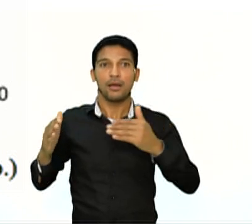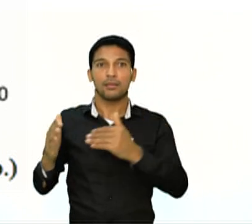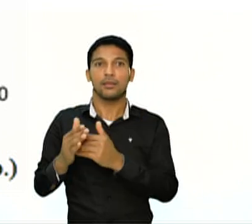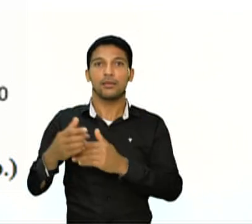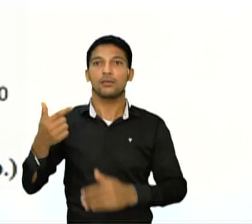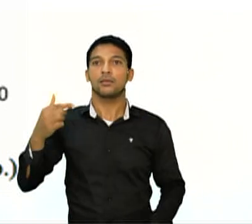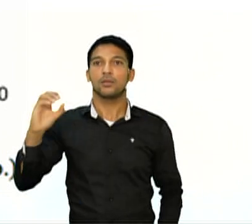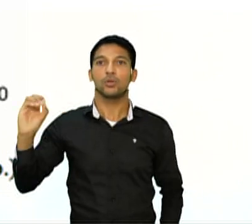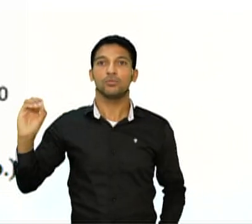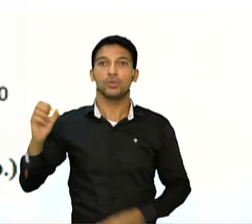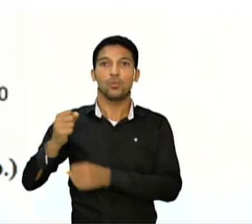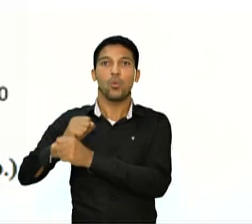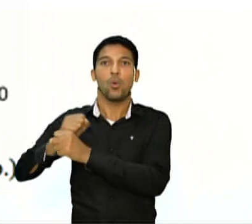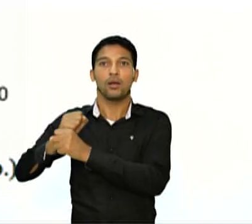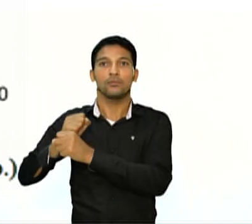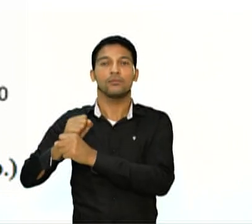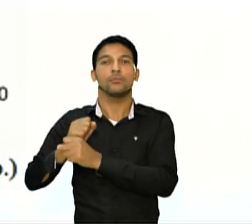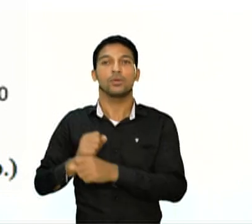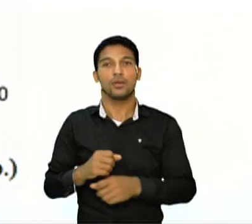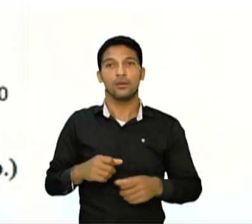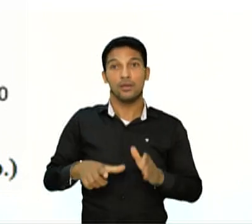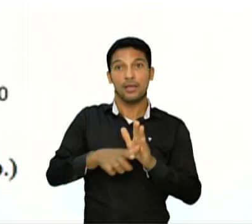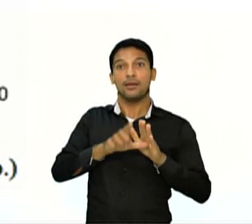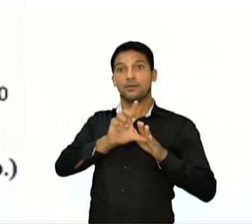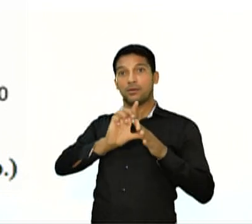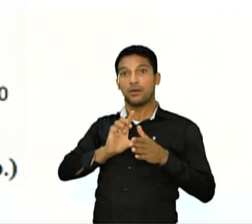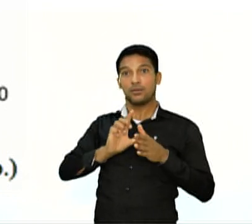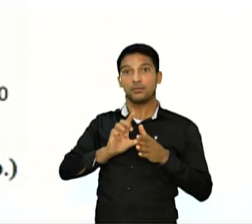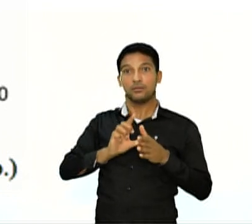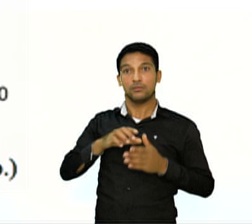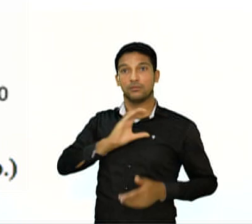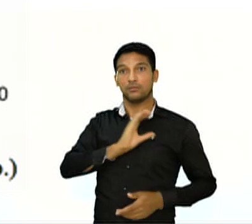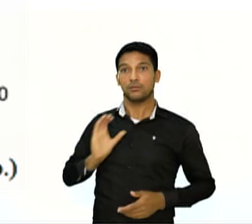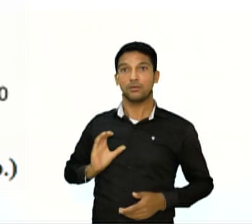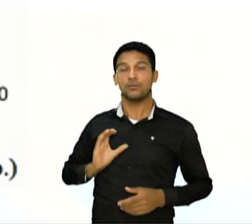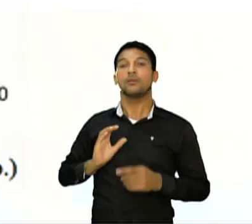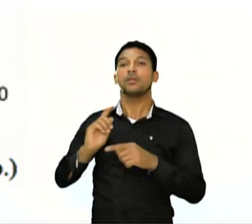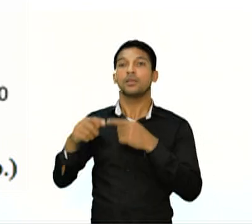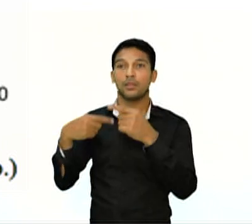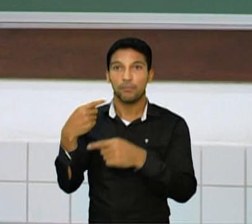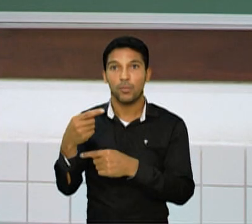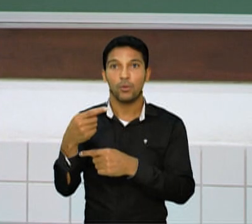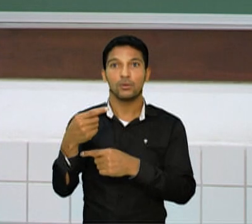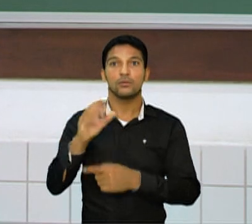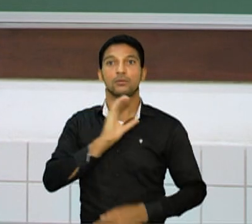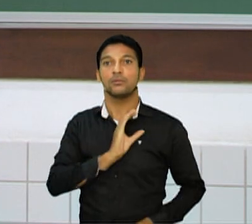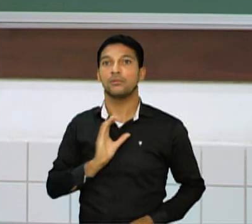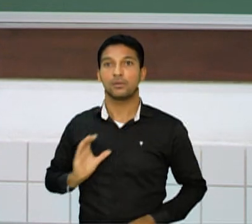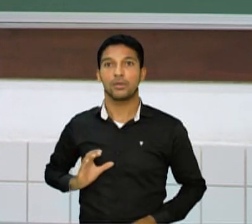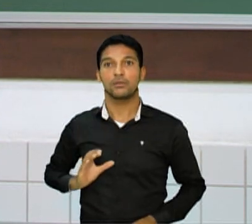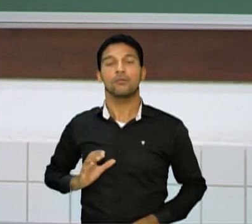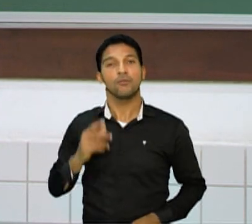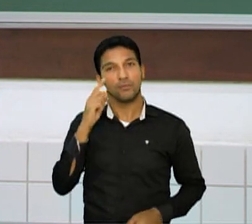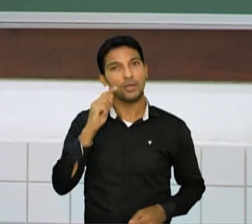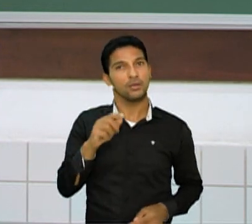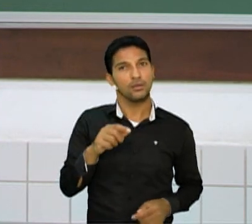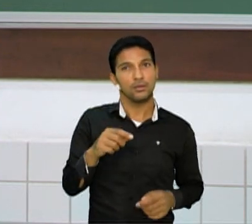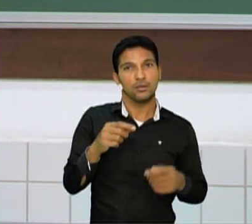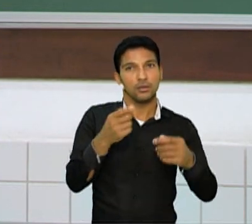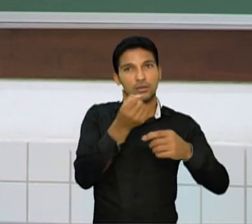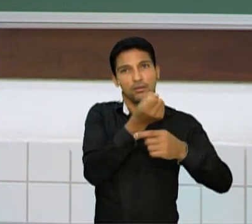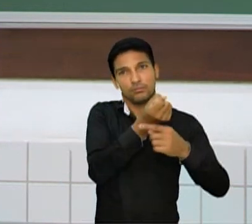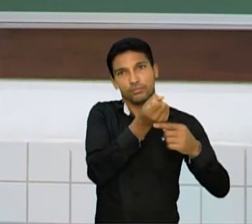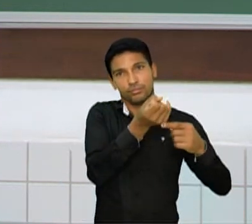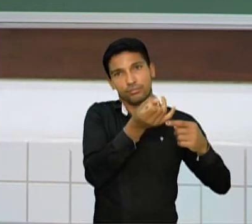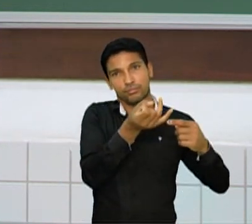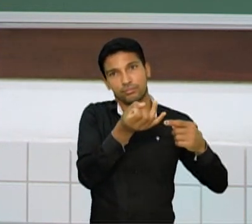contagem progressiva, depois de Cristo. Nós observamos que teve vários picos. Isso é interessante você analisar, porque a